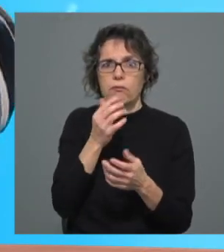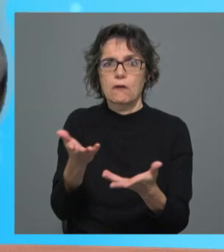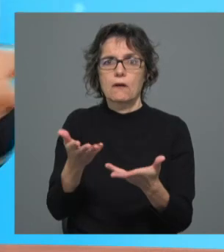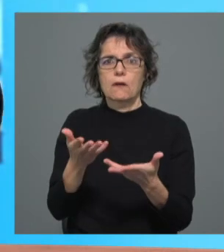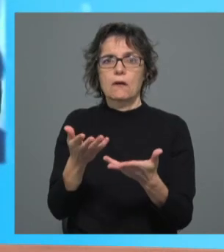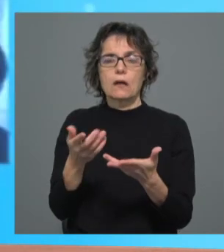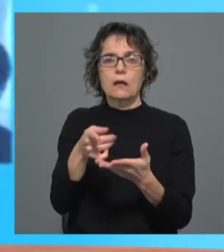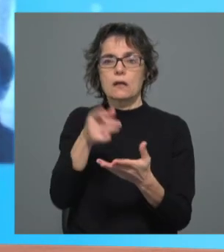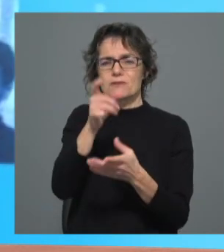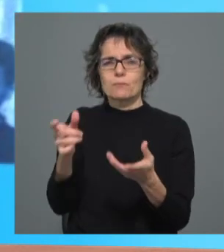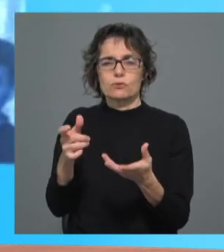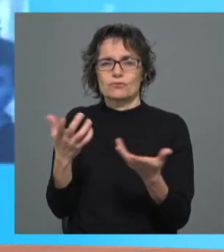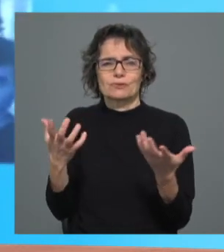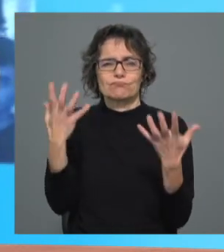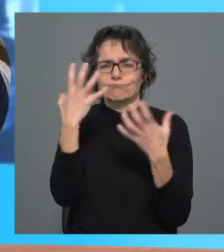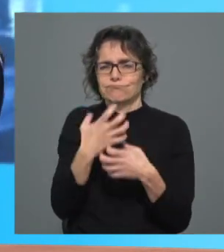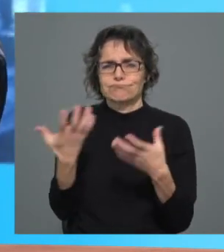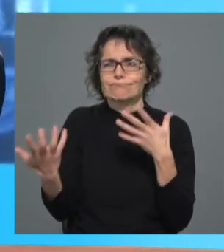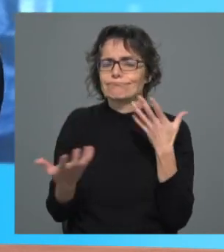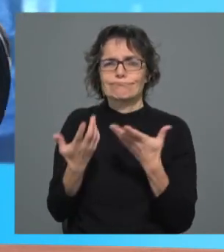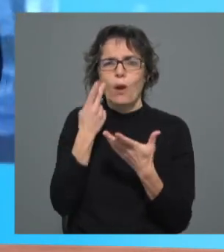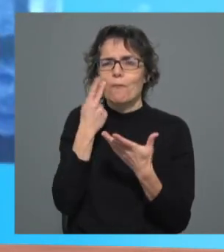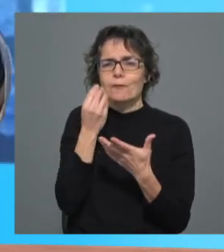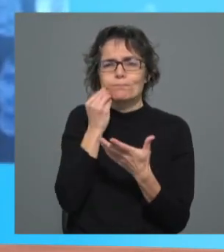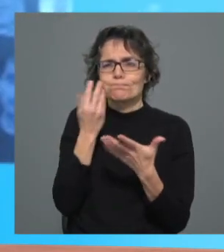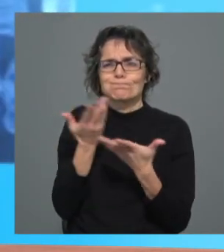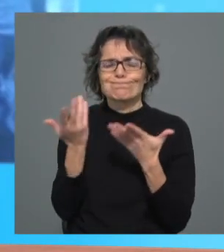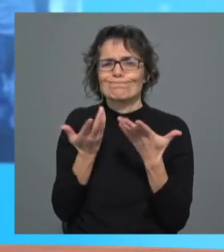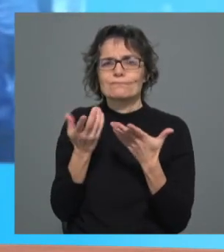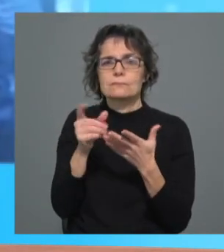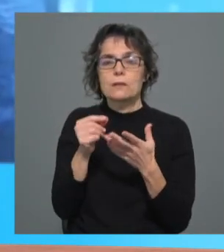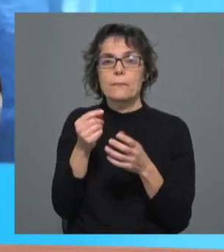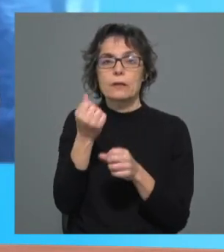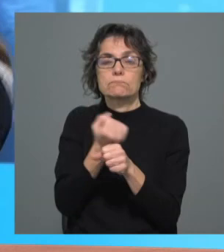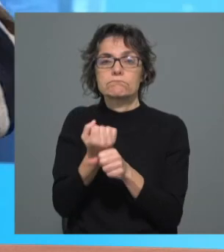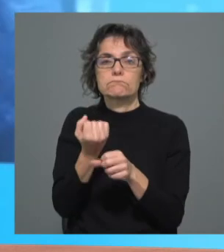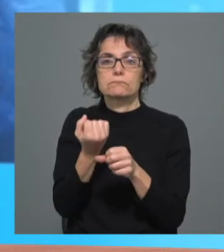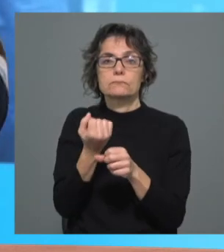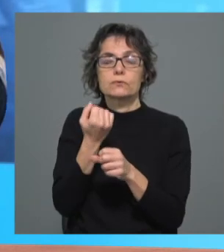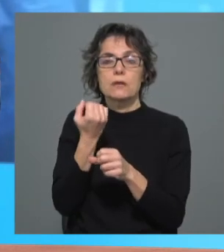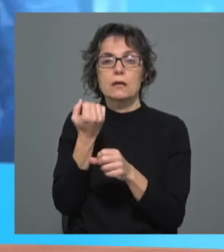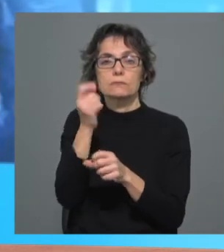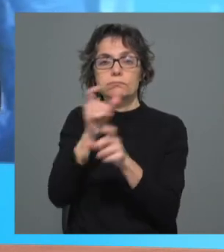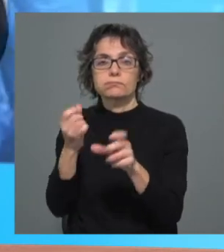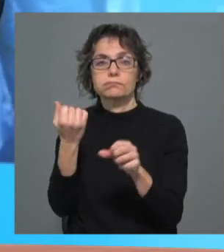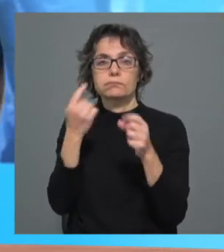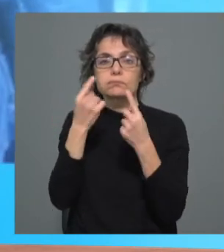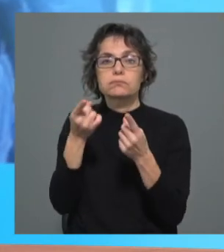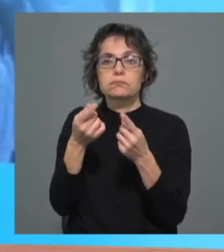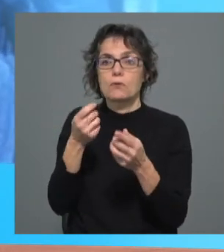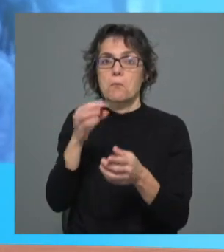portanto, vivem às escuras, e com os mesmos empregados públicos não eram pagos, o